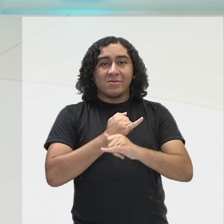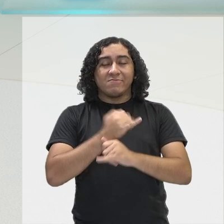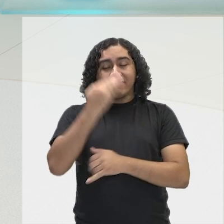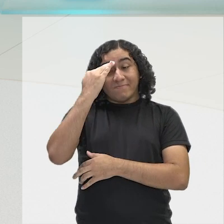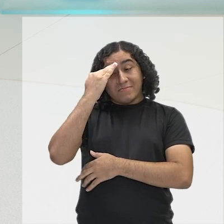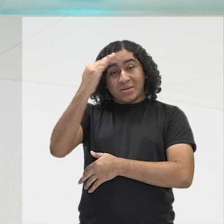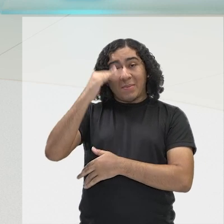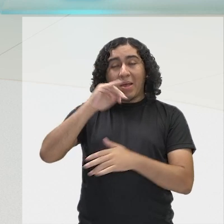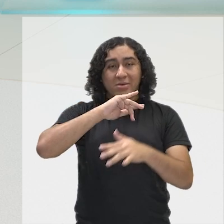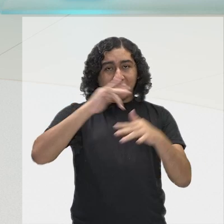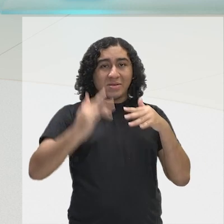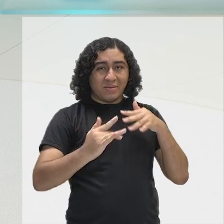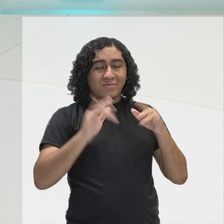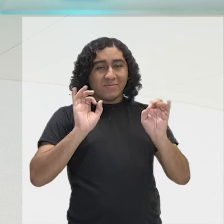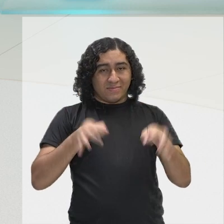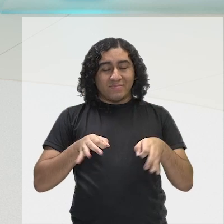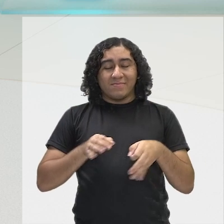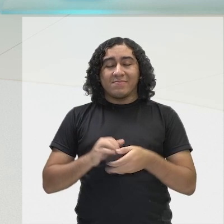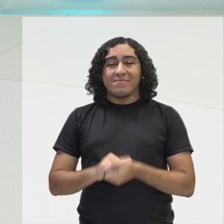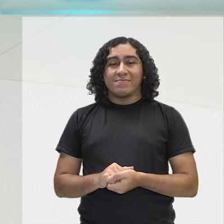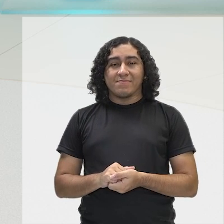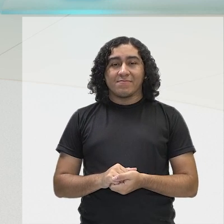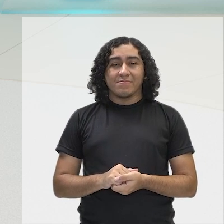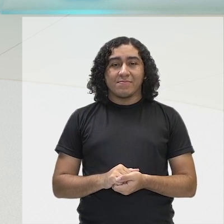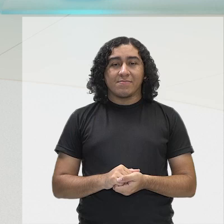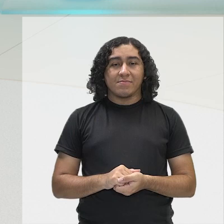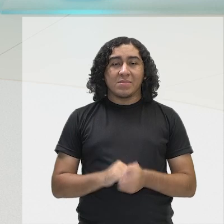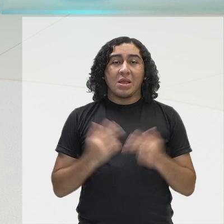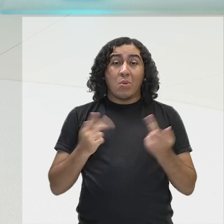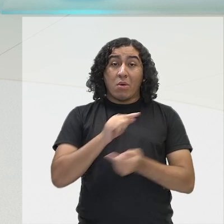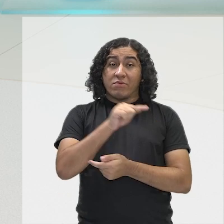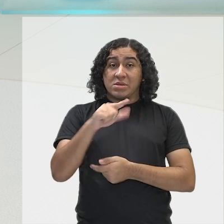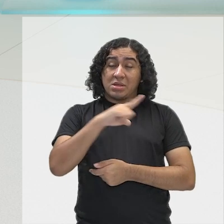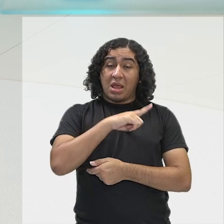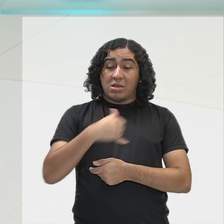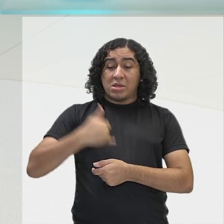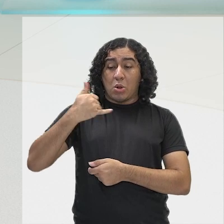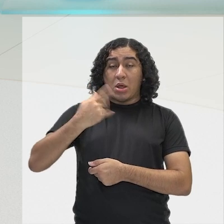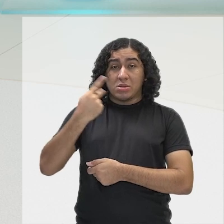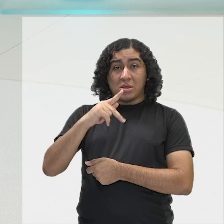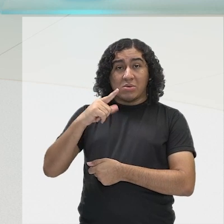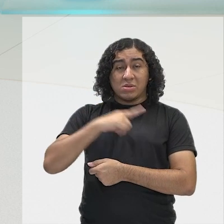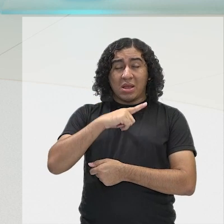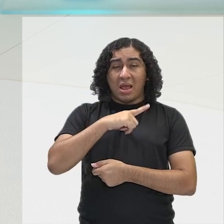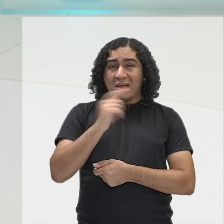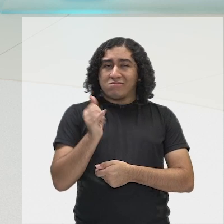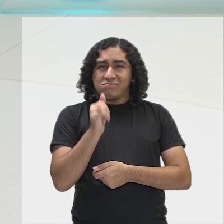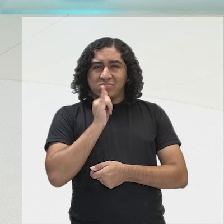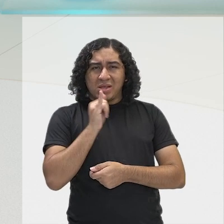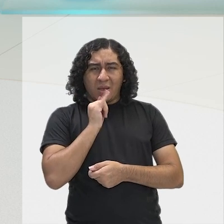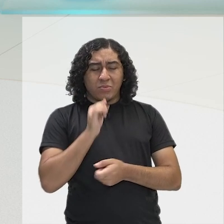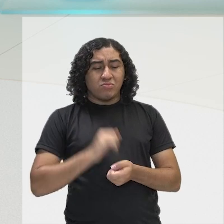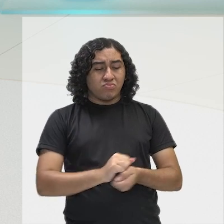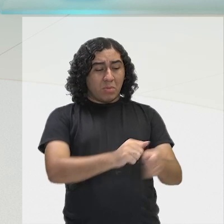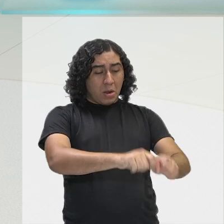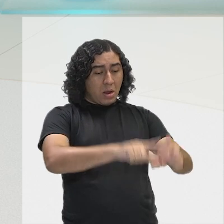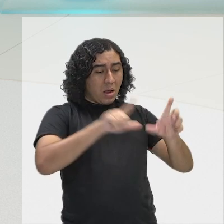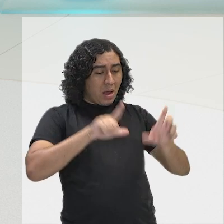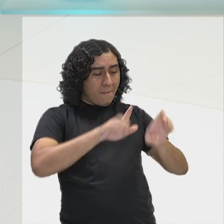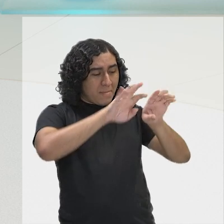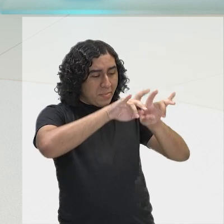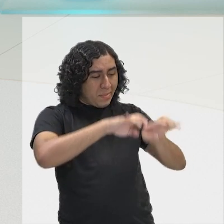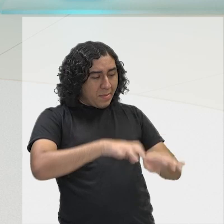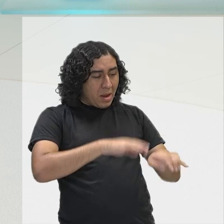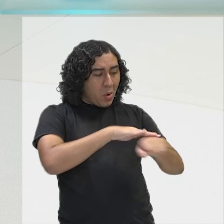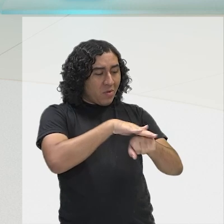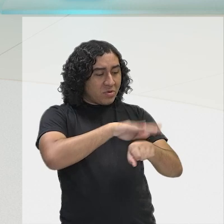mais precisamente nas redes sociais. Assim como você, quando pega o celular, vai falar com alguém, vai abreviando